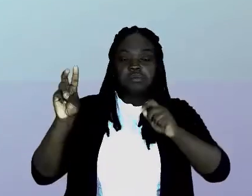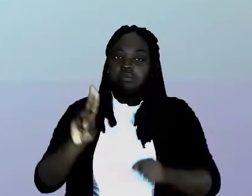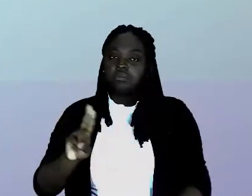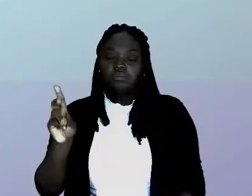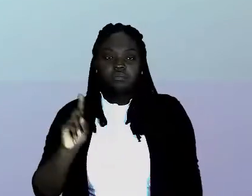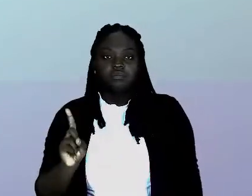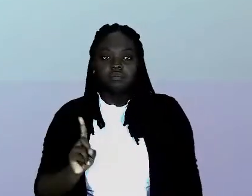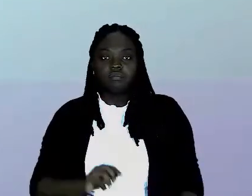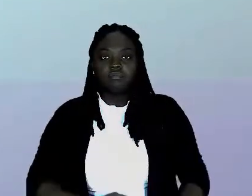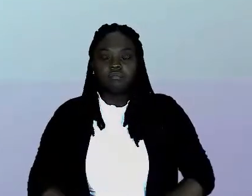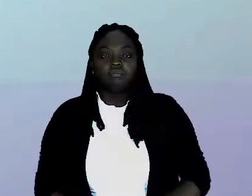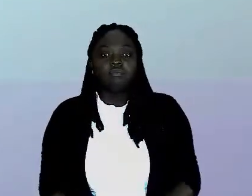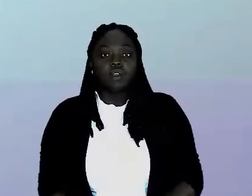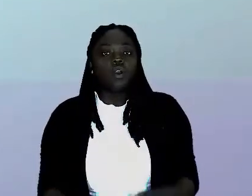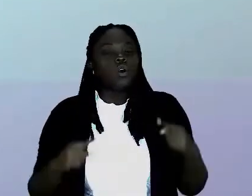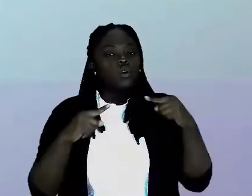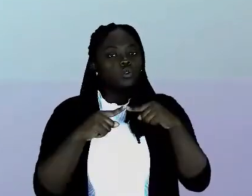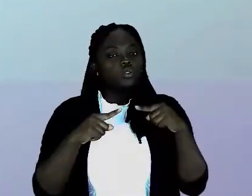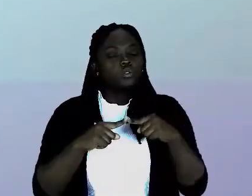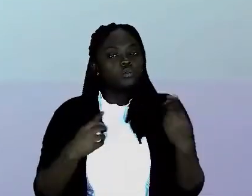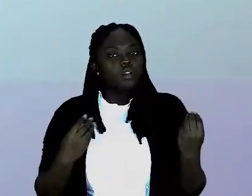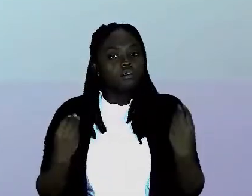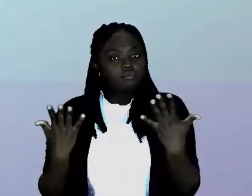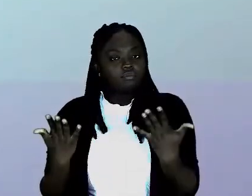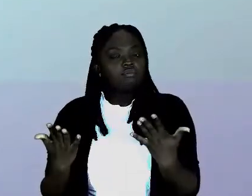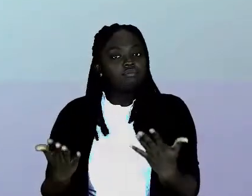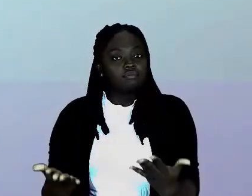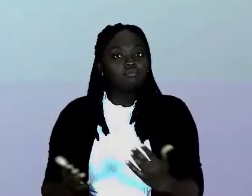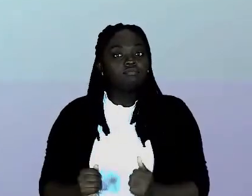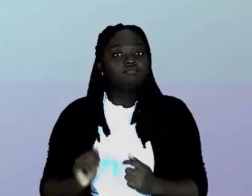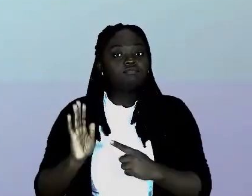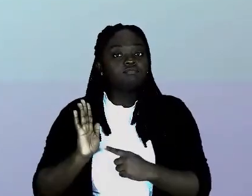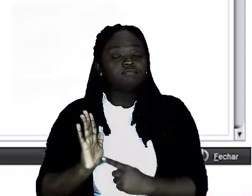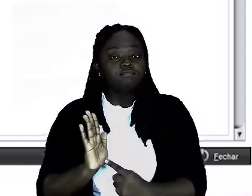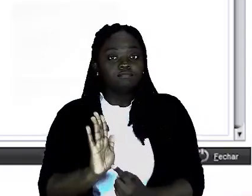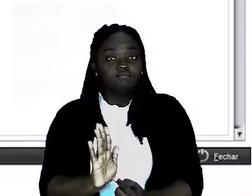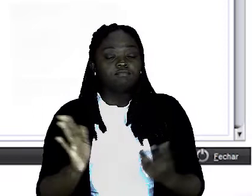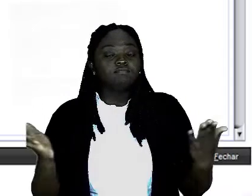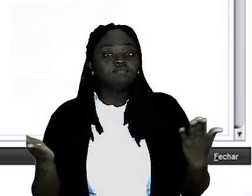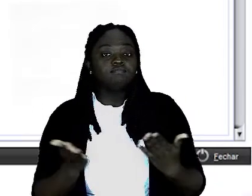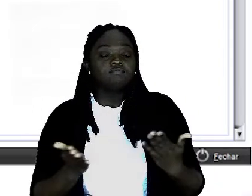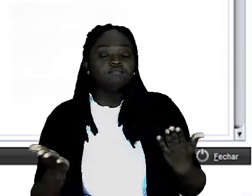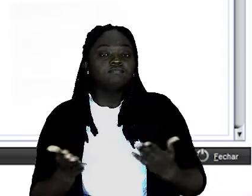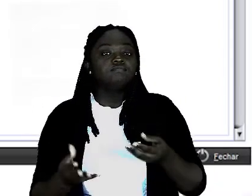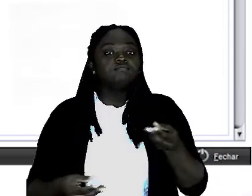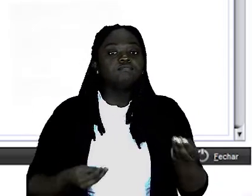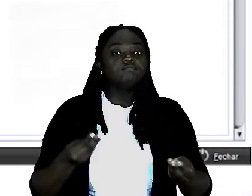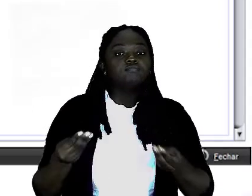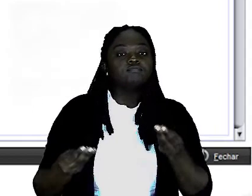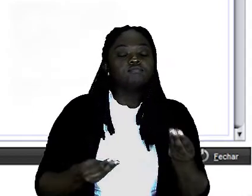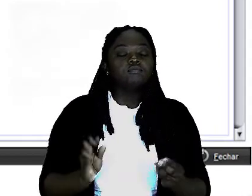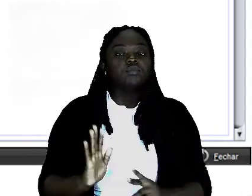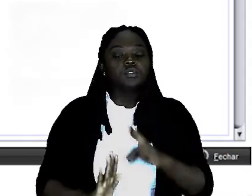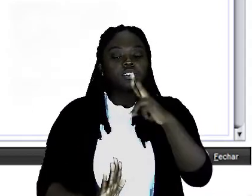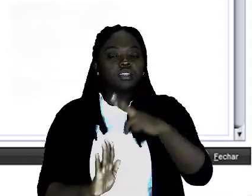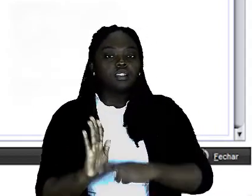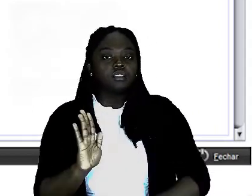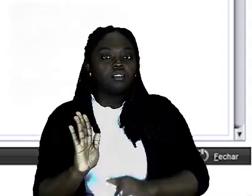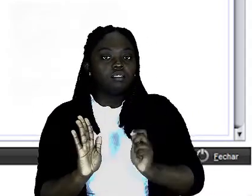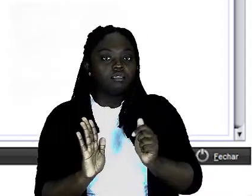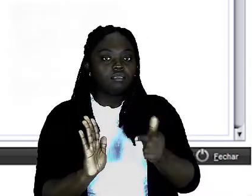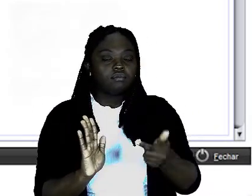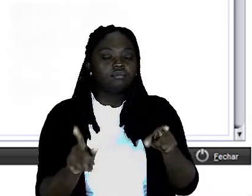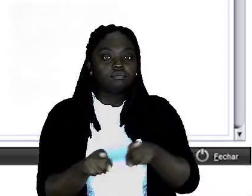Vistos os possíveis tipos de entrega, passaremos a abordar a geração dos relatórios e